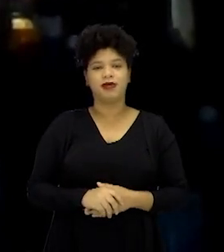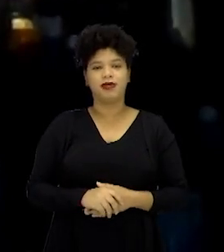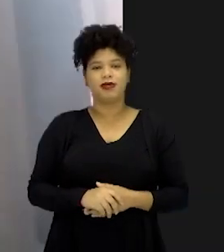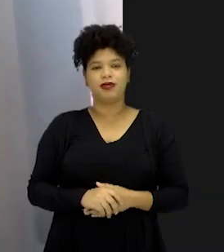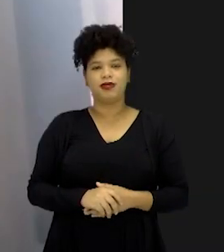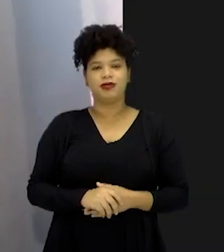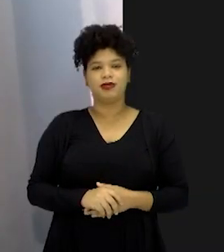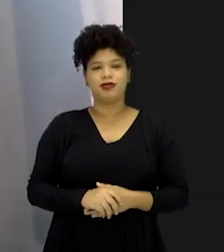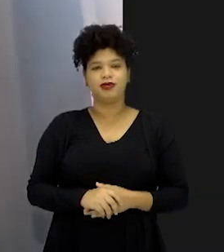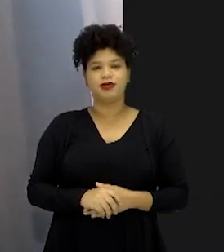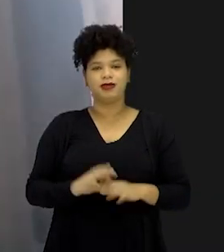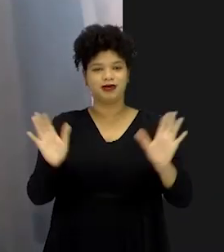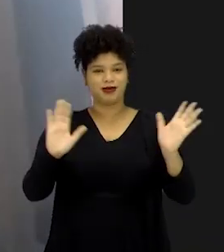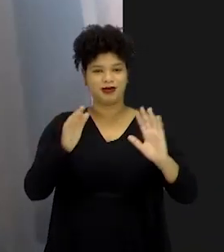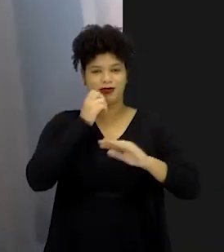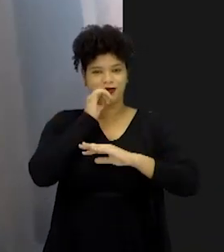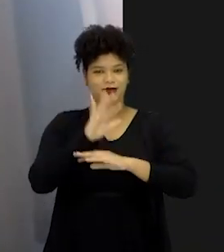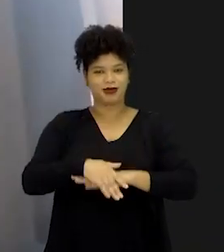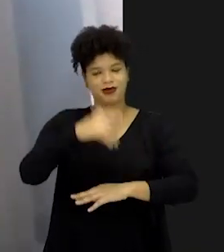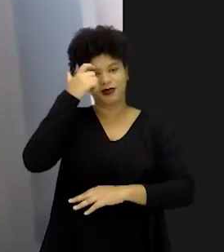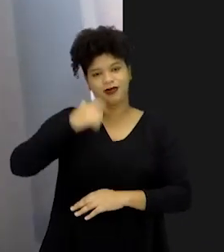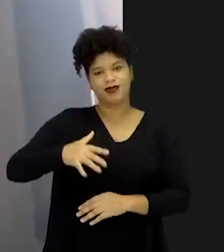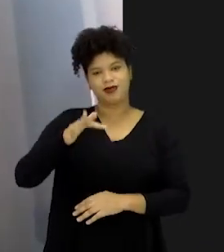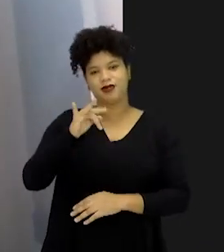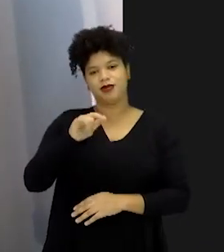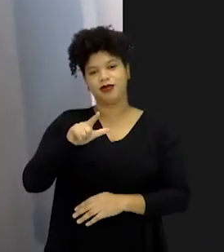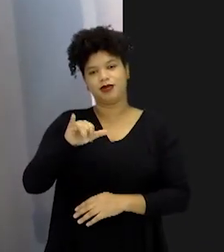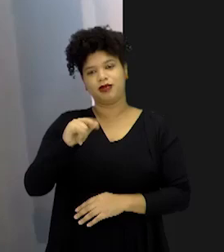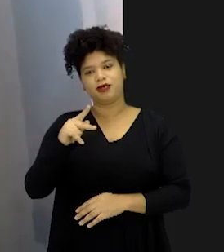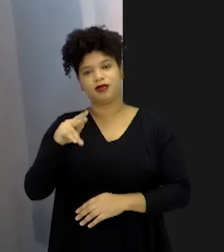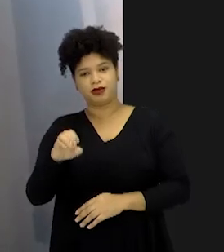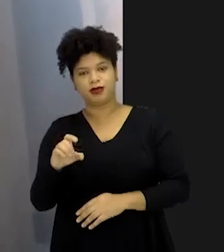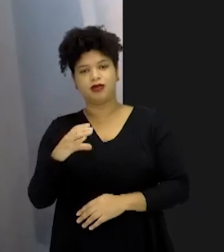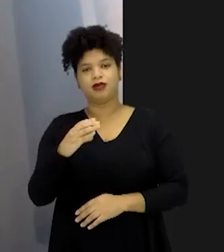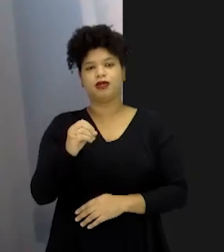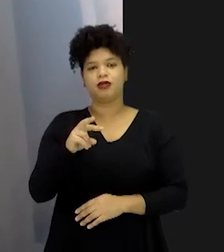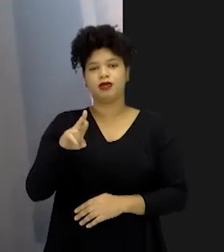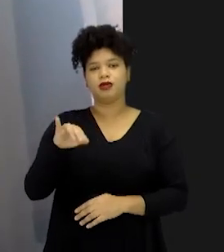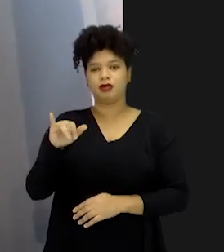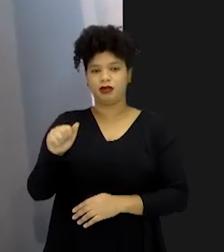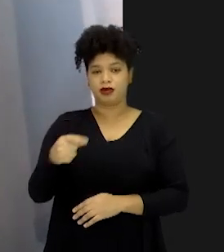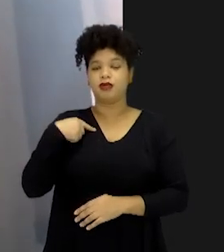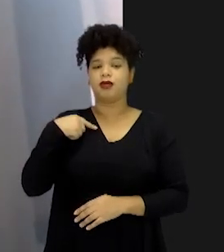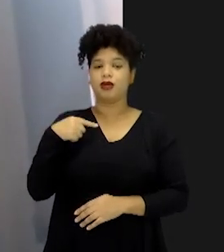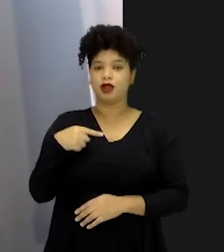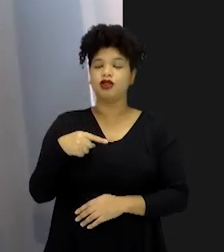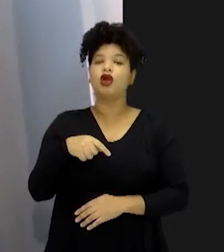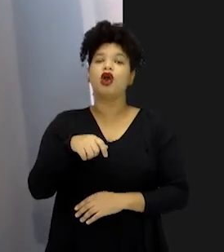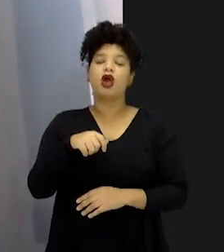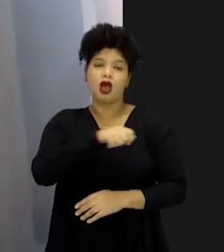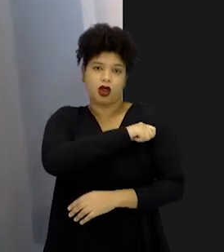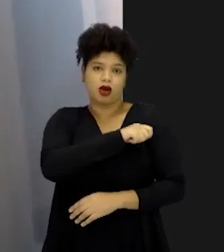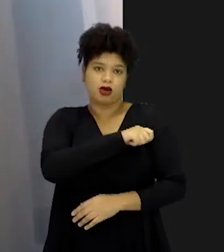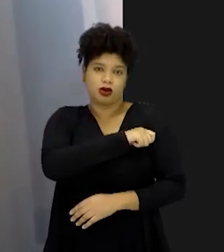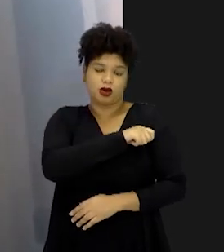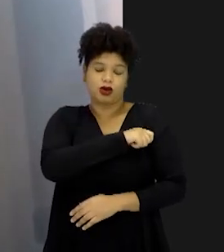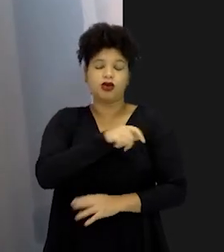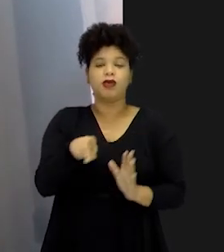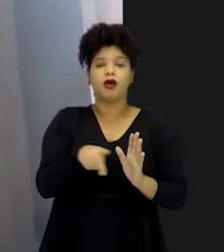Boa tarde, gente. Meu nome é Felipe Correia de Araújo. Eu sou aluno da professora Luzinete,